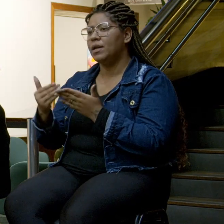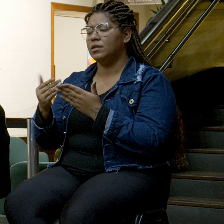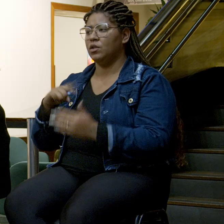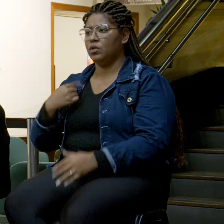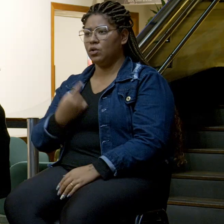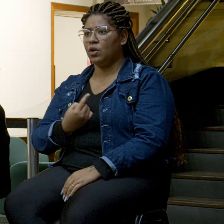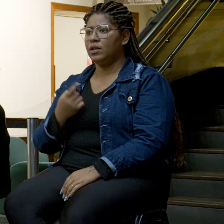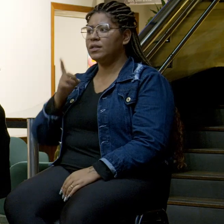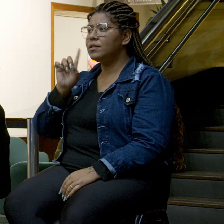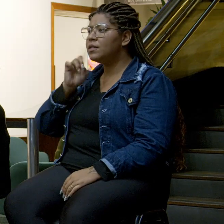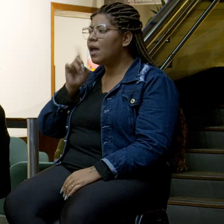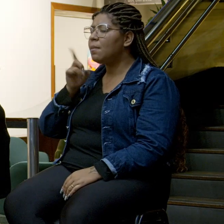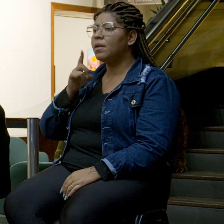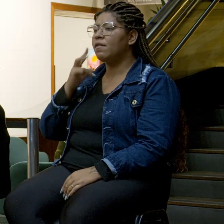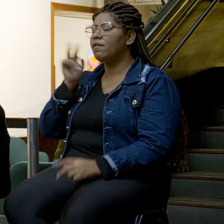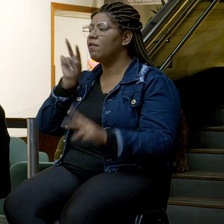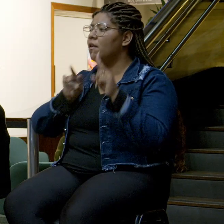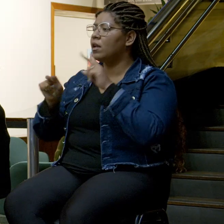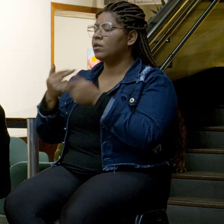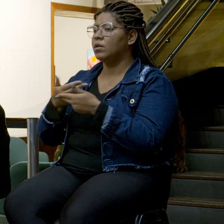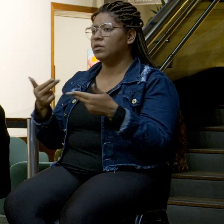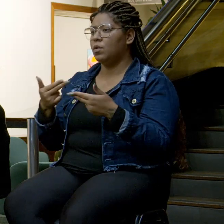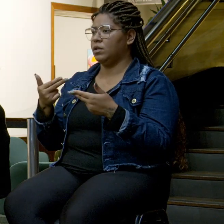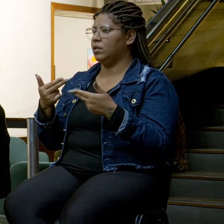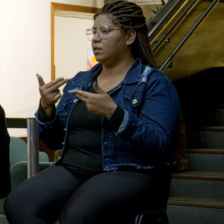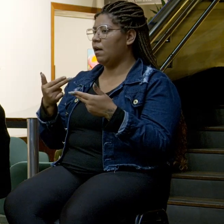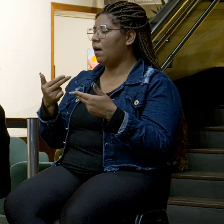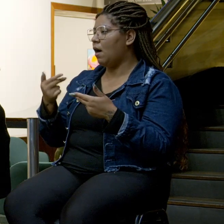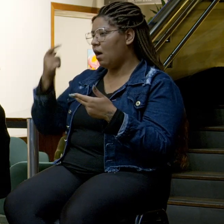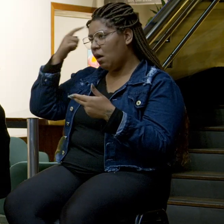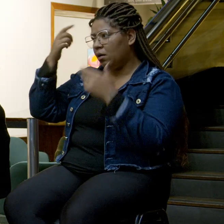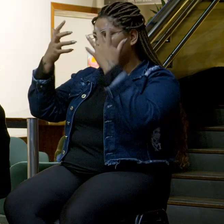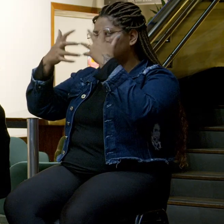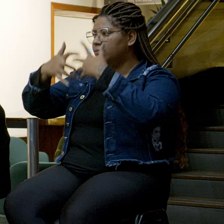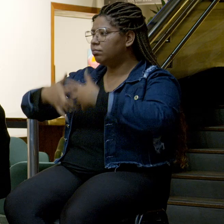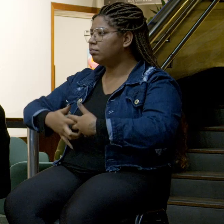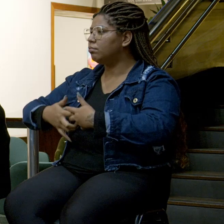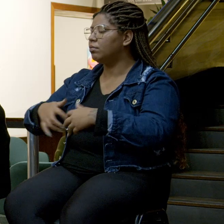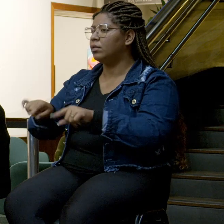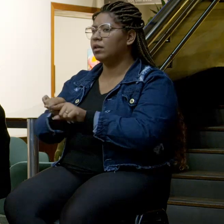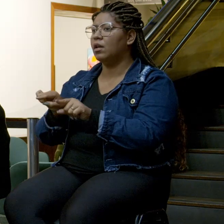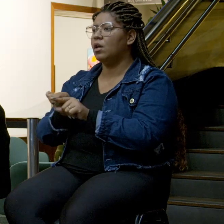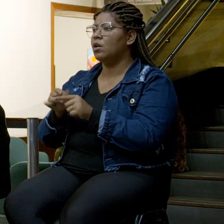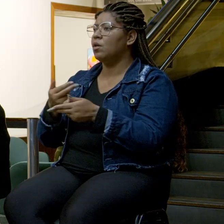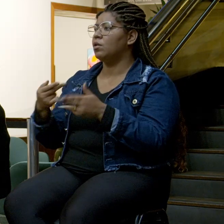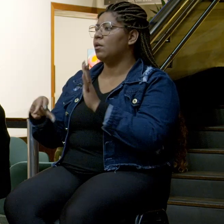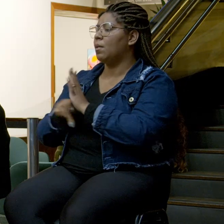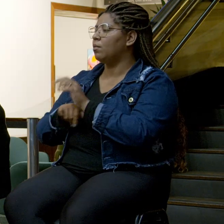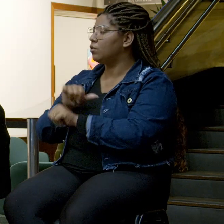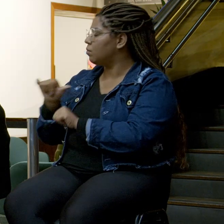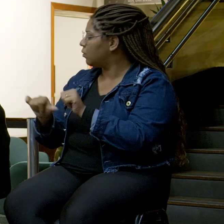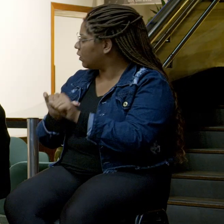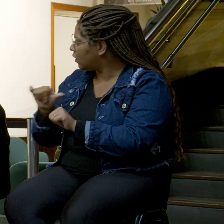Estamos em constante digestão. A publicação de documentos de processos, obras processuais, processos de transformações em